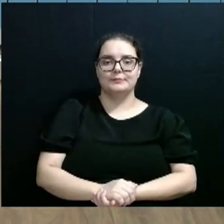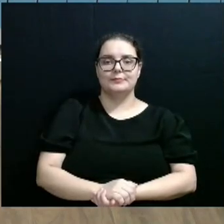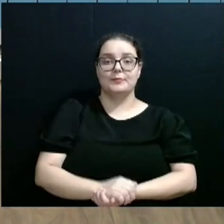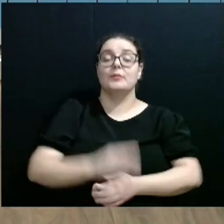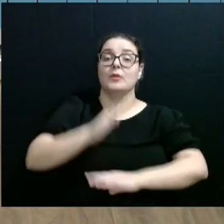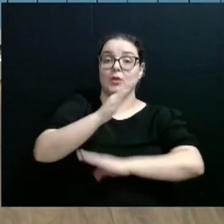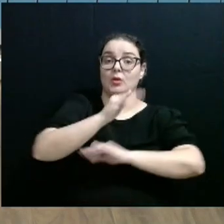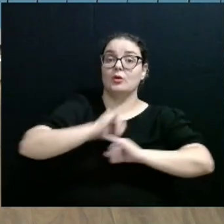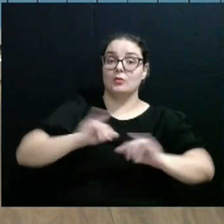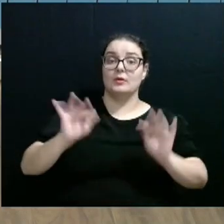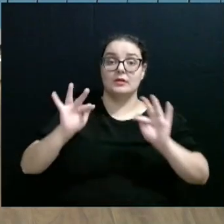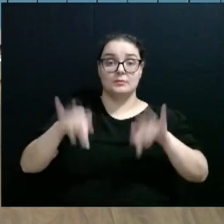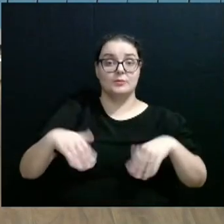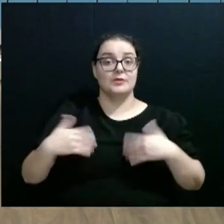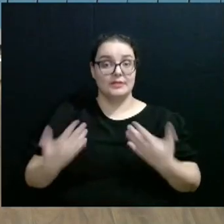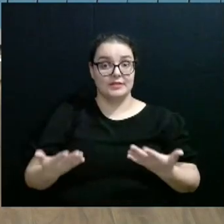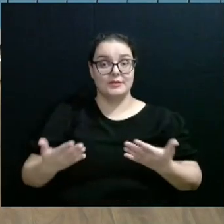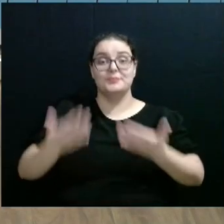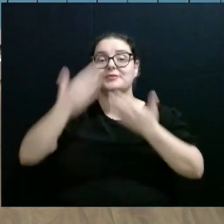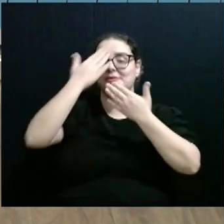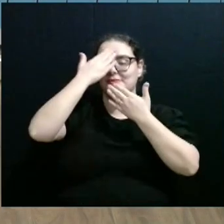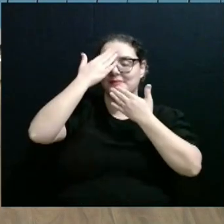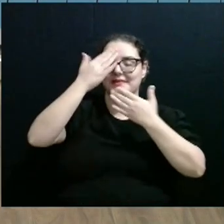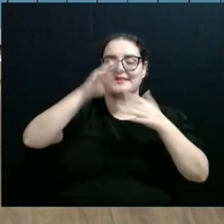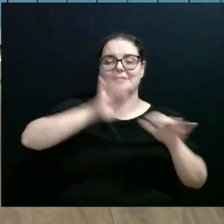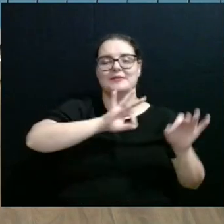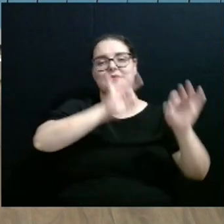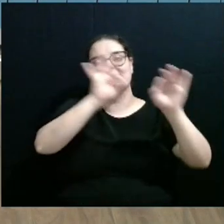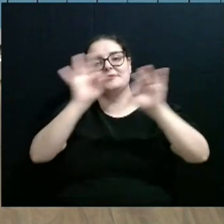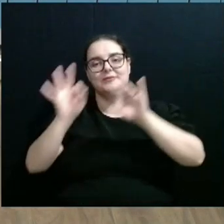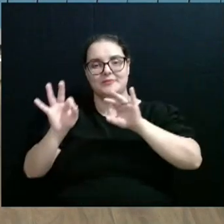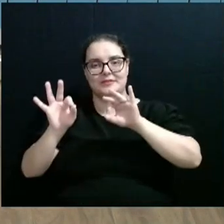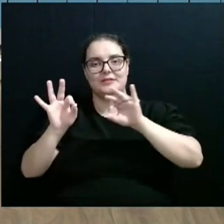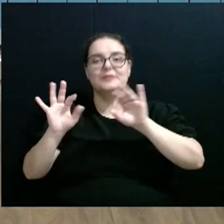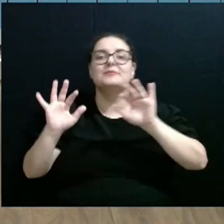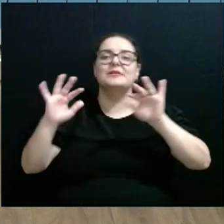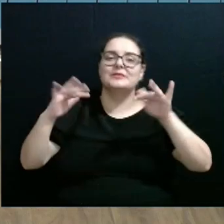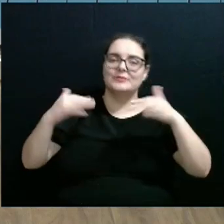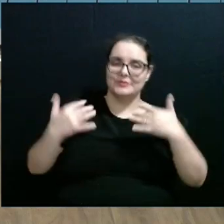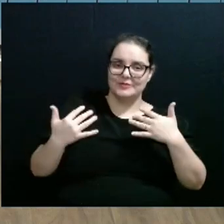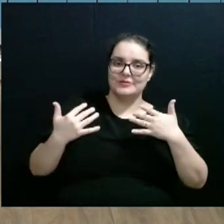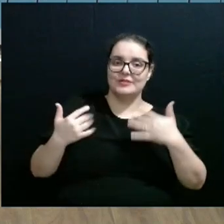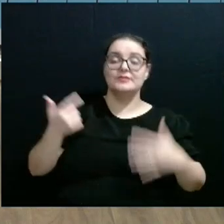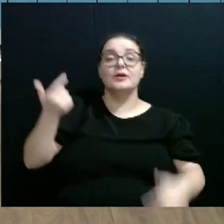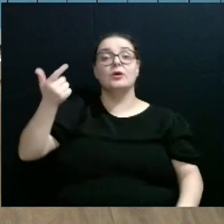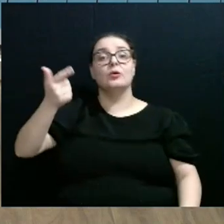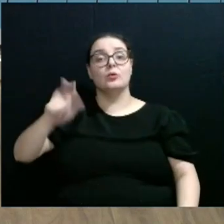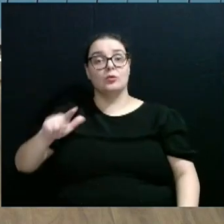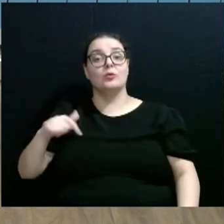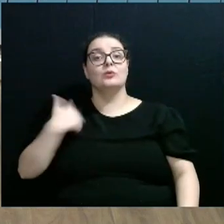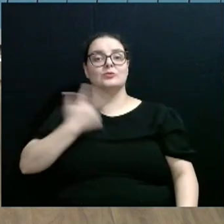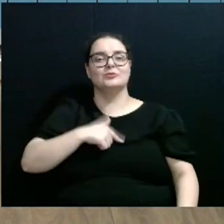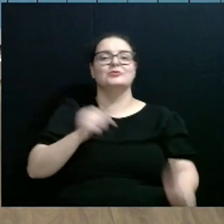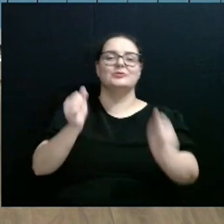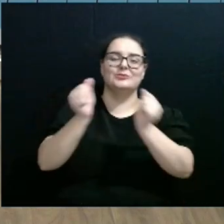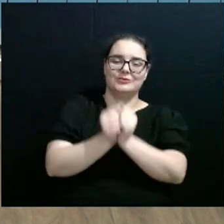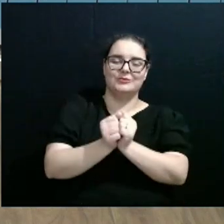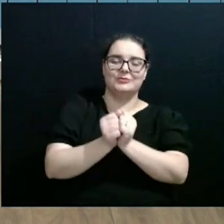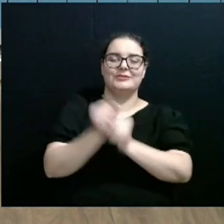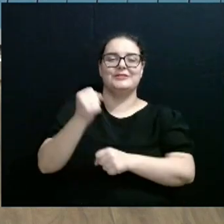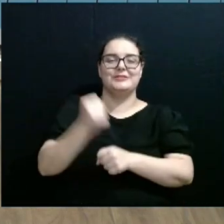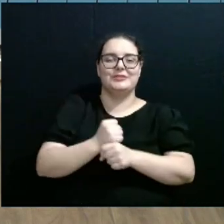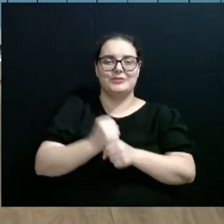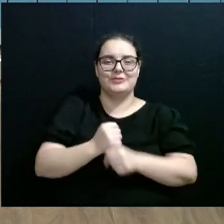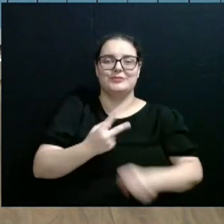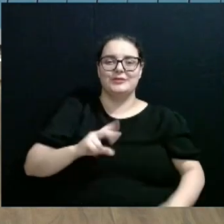Notícia fica por aqui. Muito obrigado pela sua companhia, pela sua audiência. Estamos juntos neste ano de 2026.